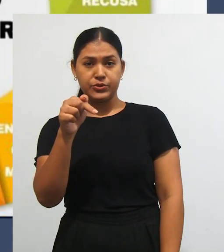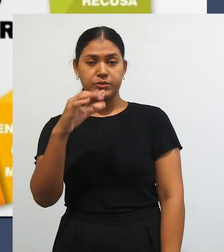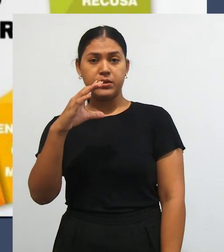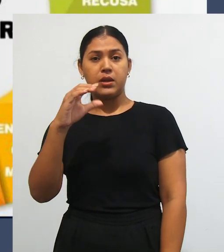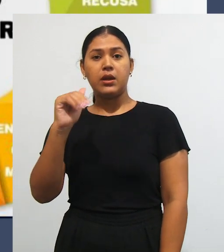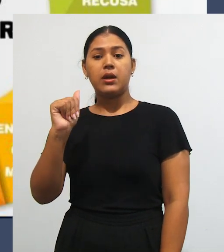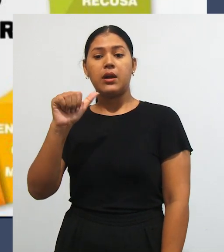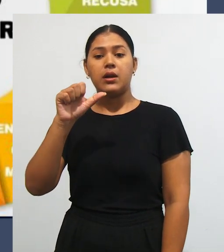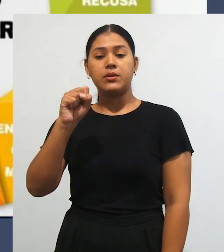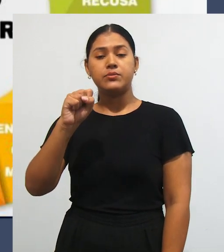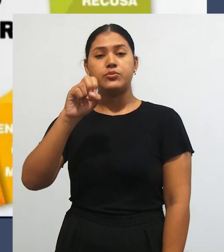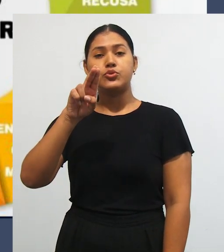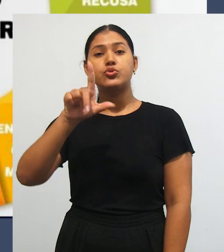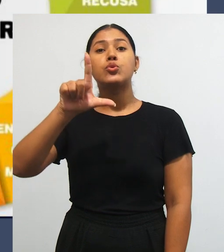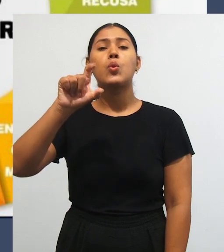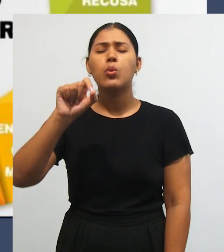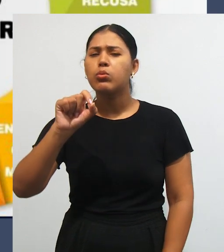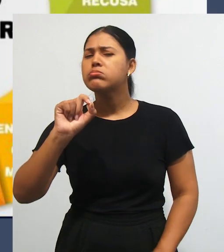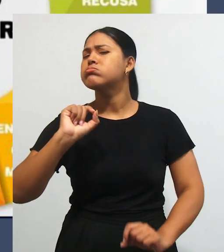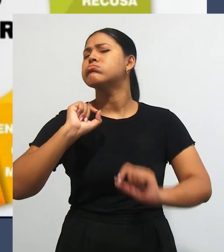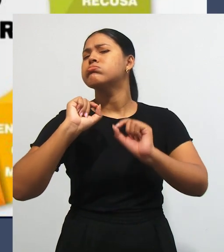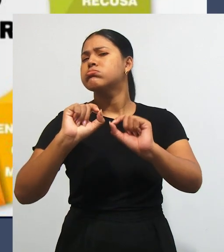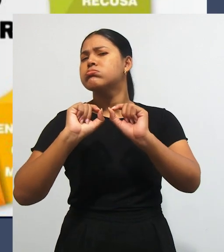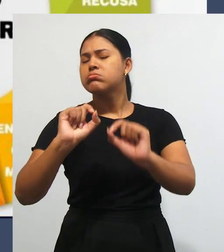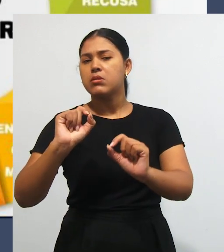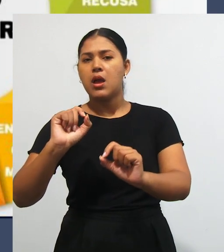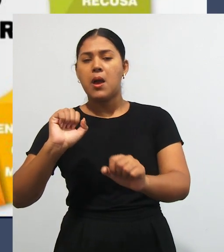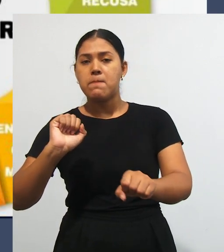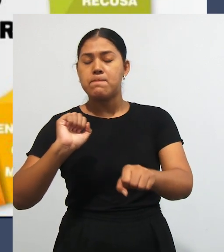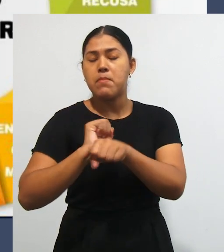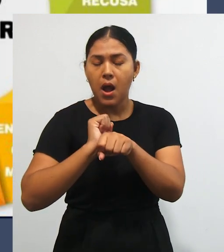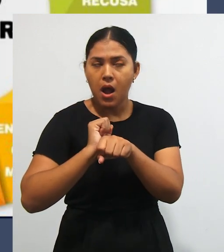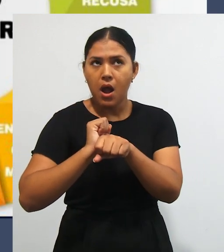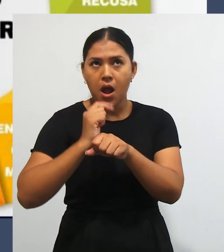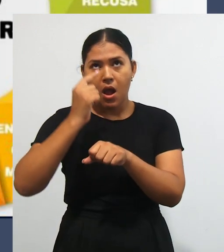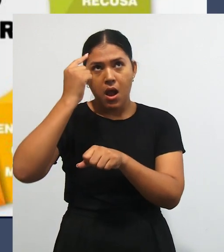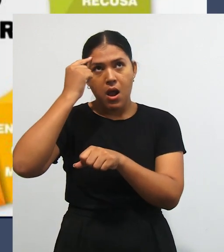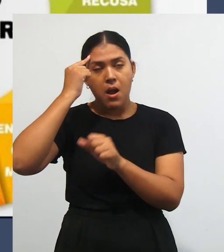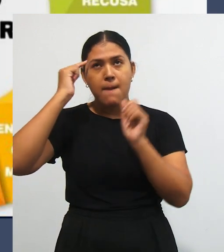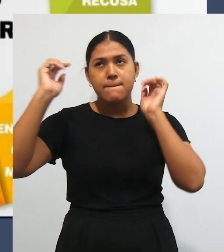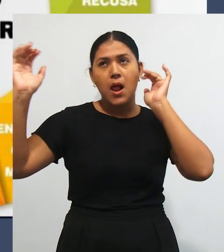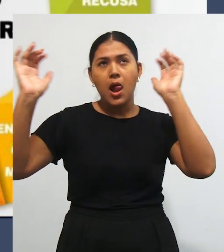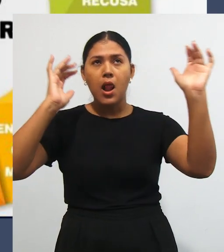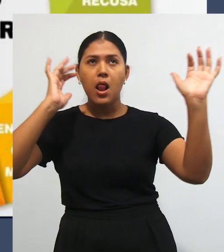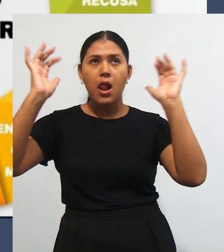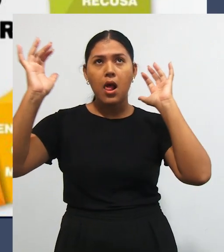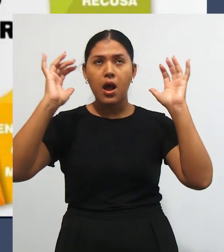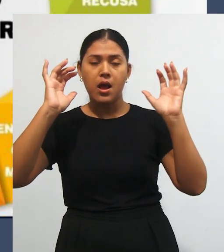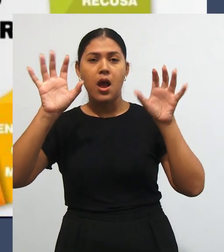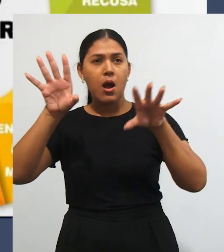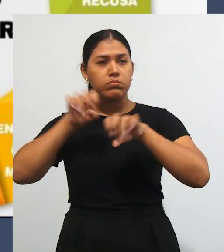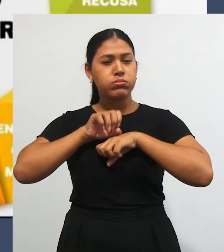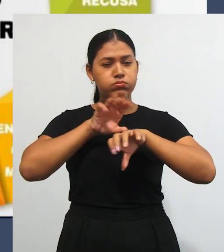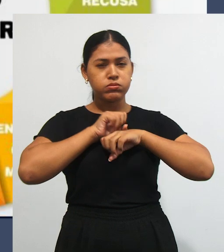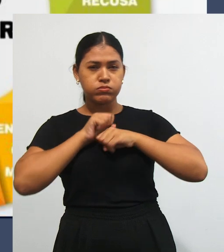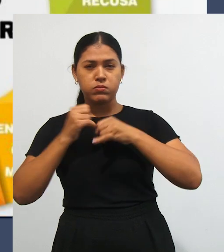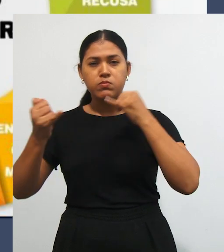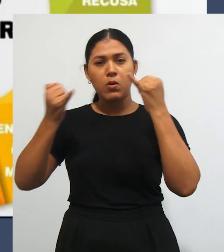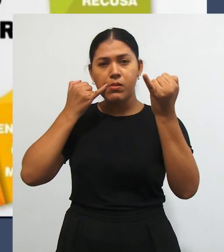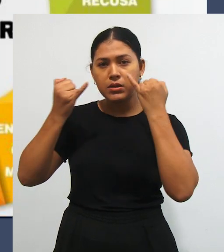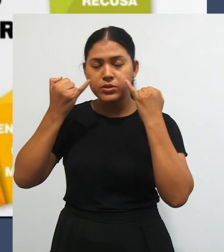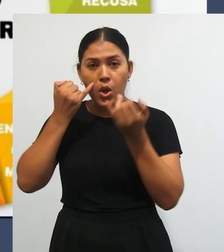tá? Que é o momento em que ele vai, né, absorver todos esses conhecimentos